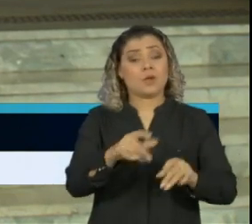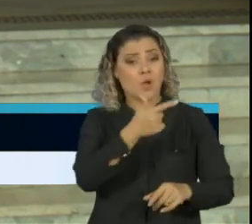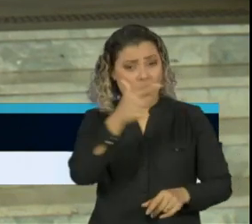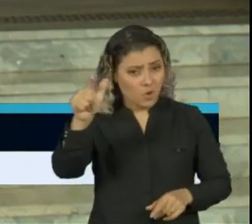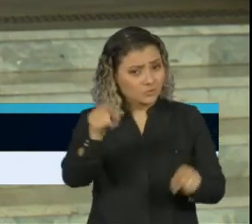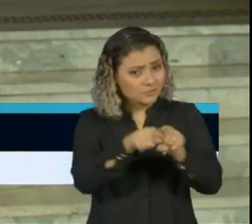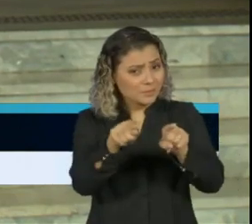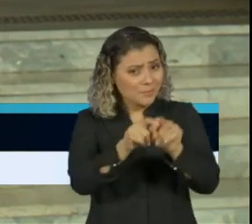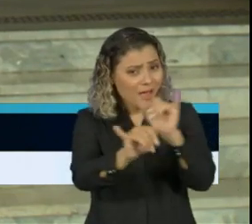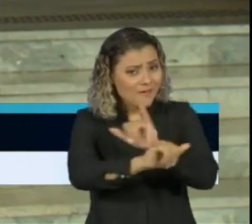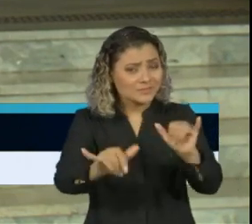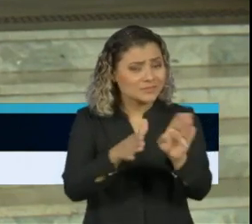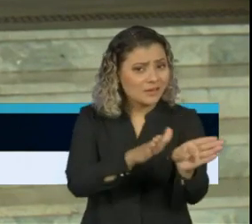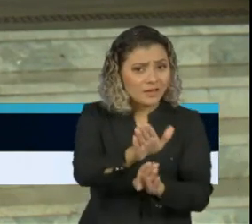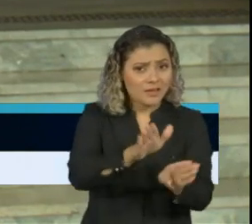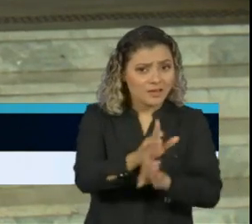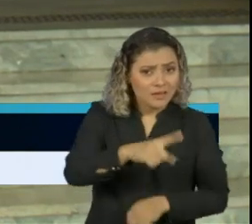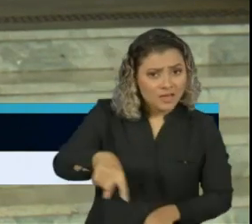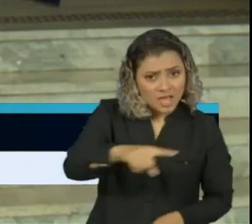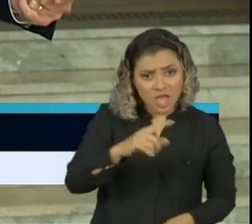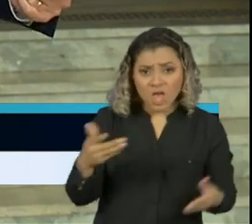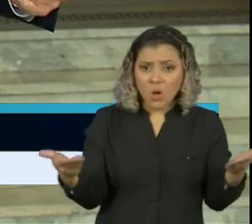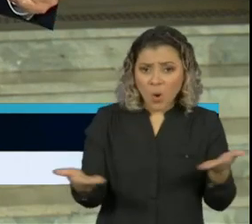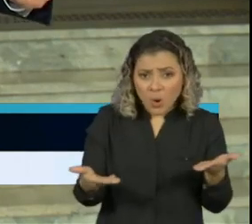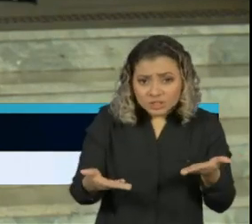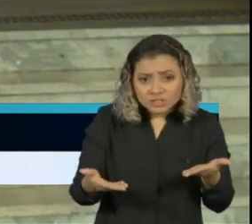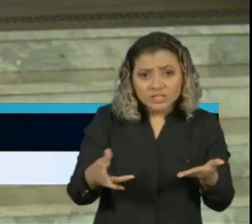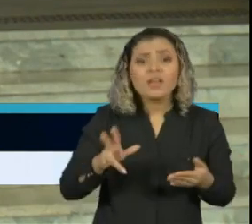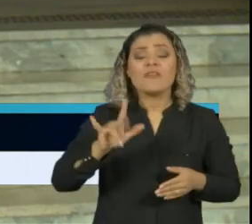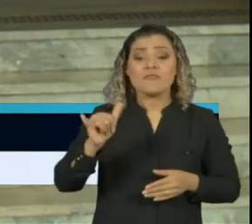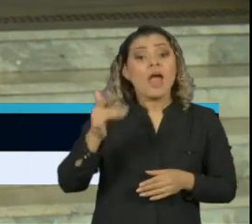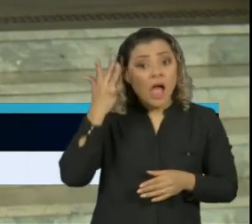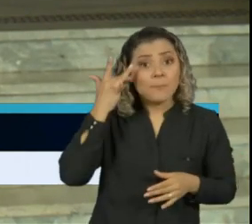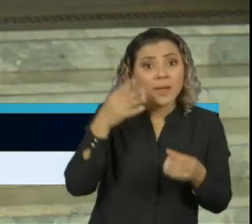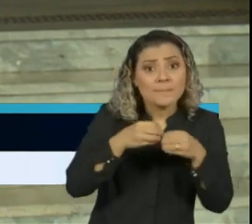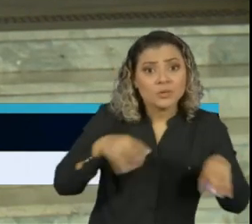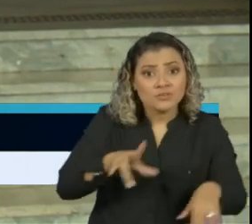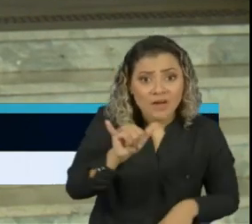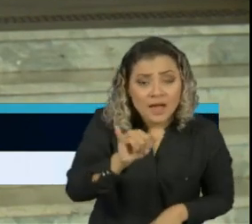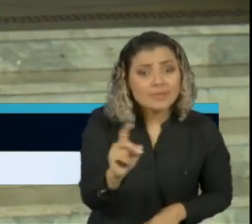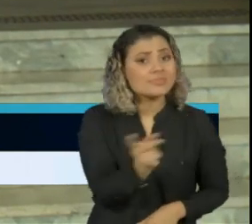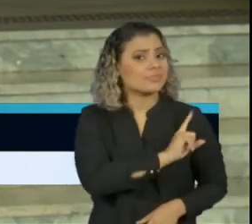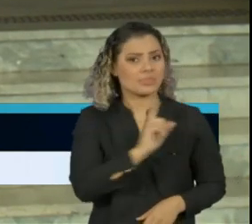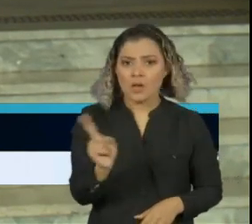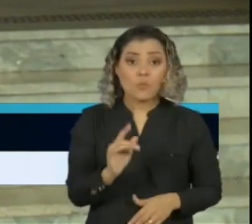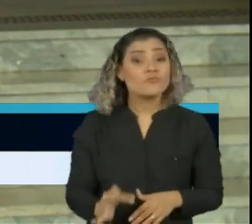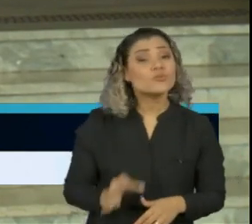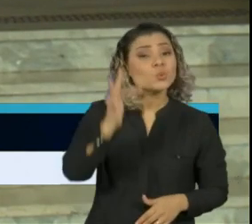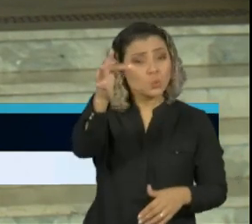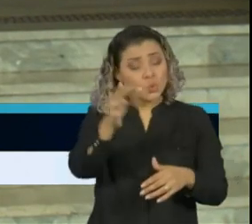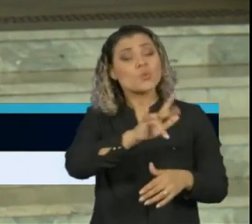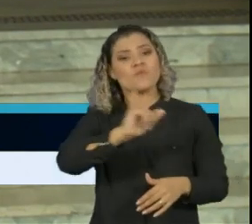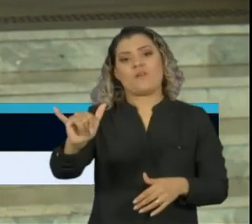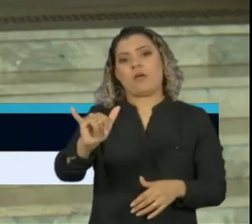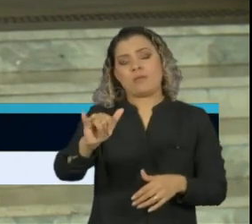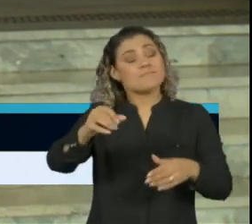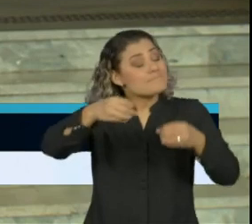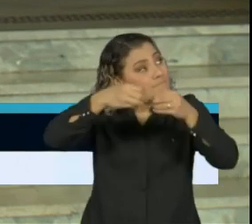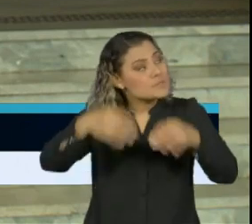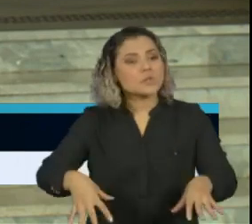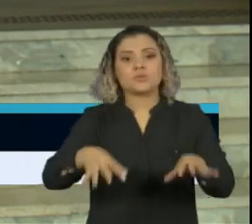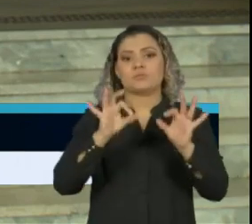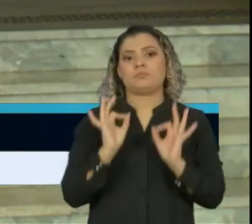coisa: nós não vamos pagar essa conta amanhã ou depois. Tem o período de incubação e isto vai estar